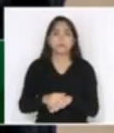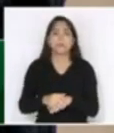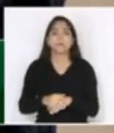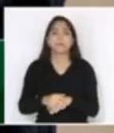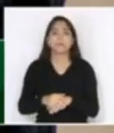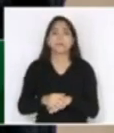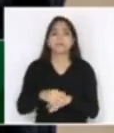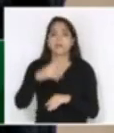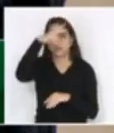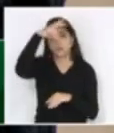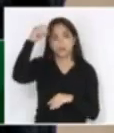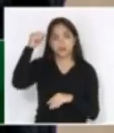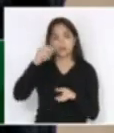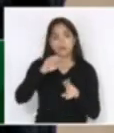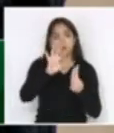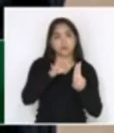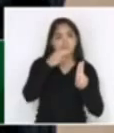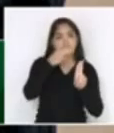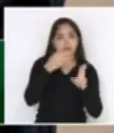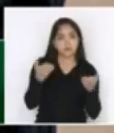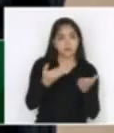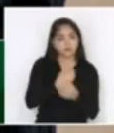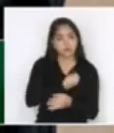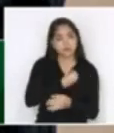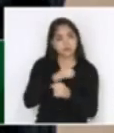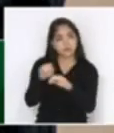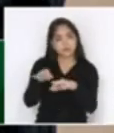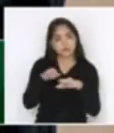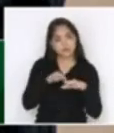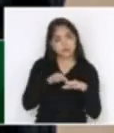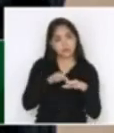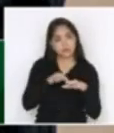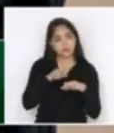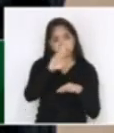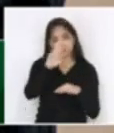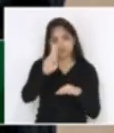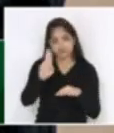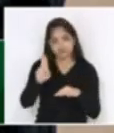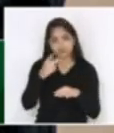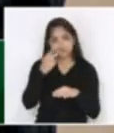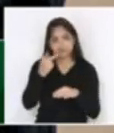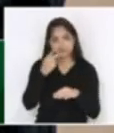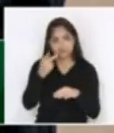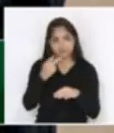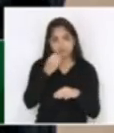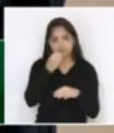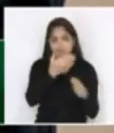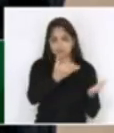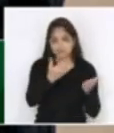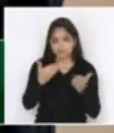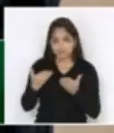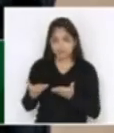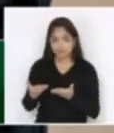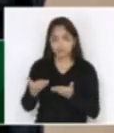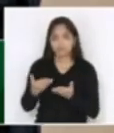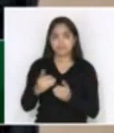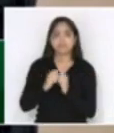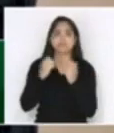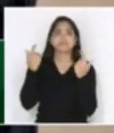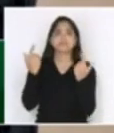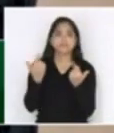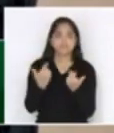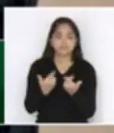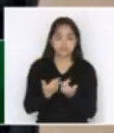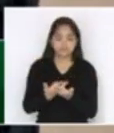o prefeito de Uruçanga, que se faz presente. Não sobrou ninguém em Uruçanga hoje, né, minha gente? Sejam todos muito bem-vindos